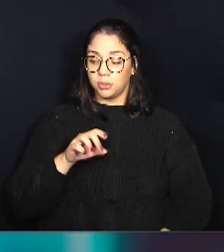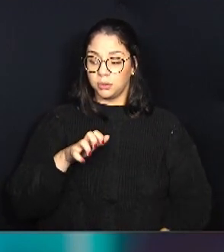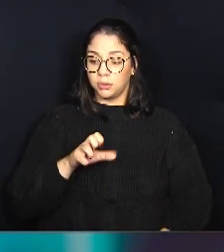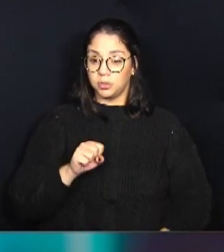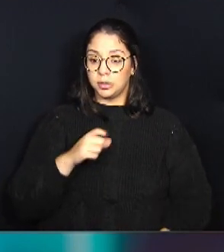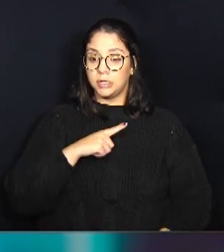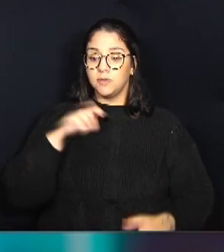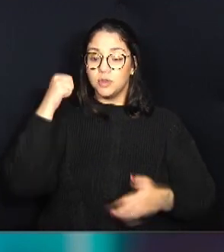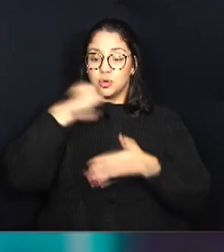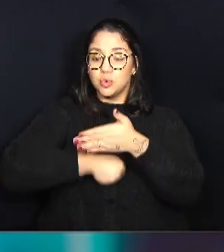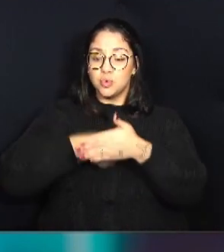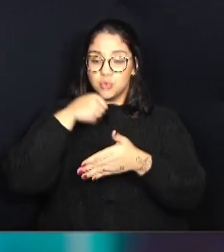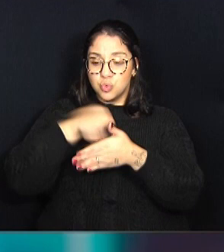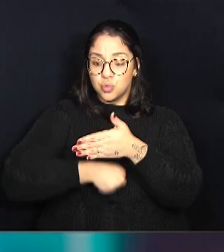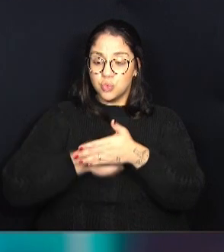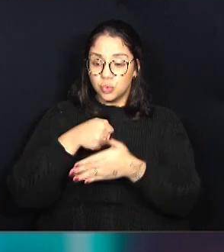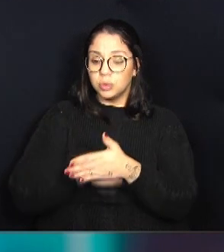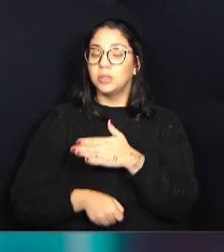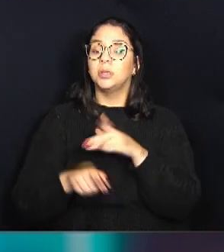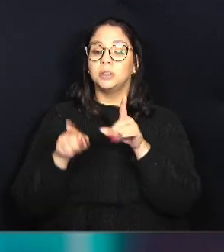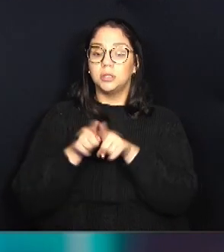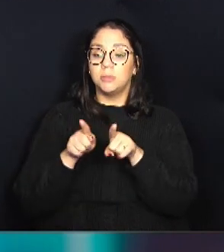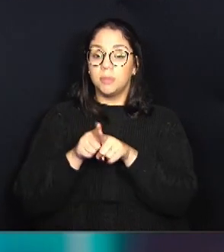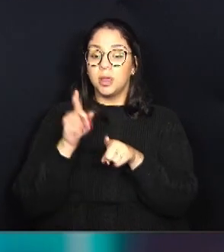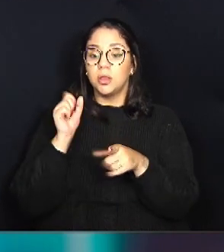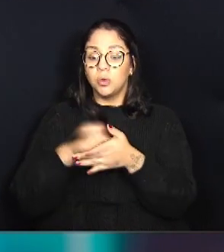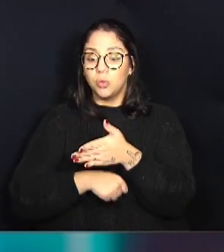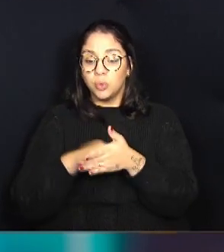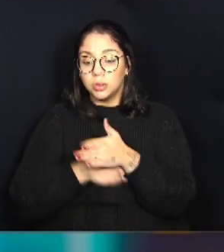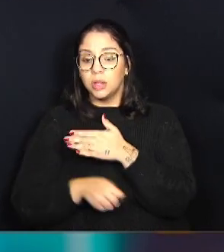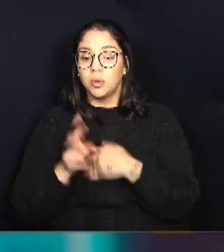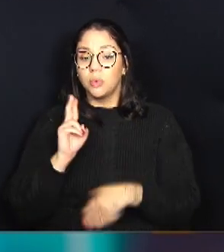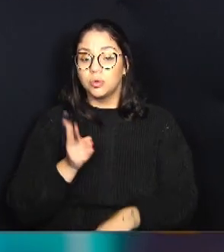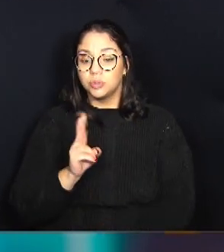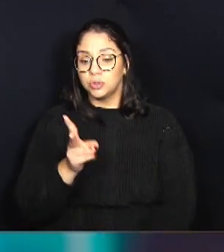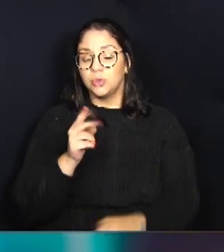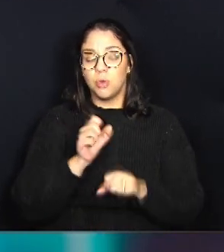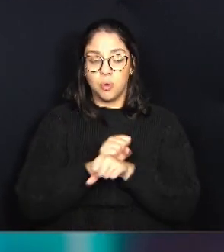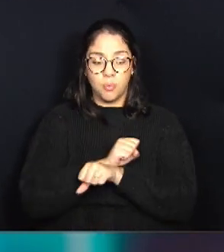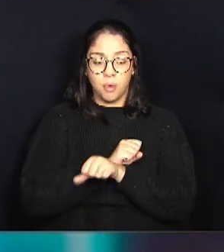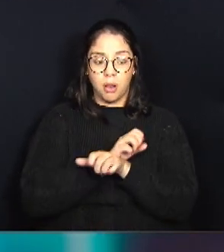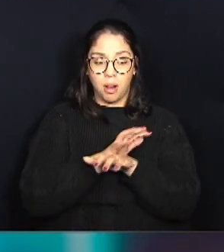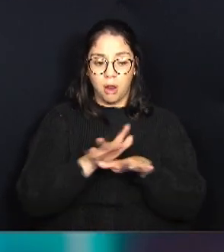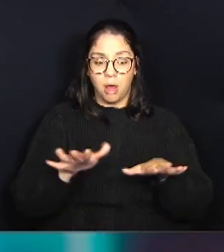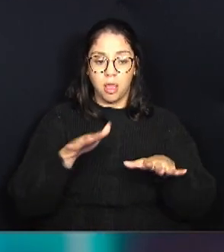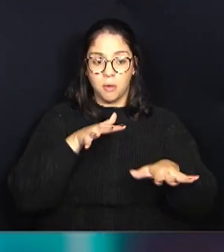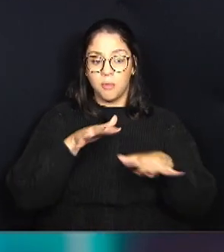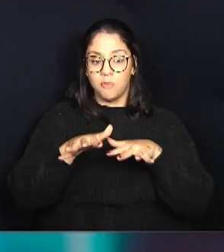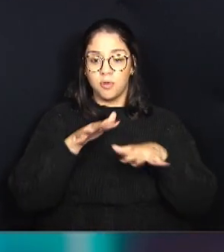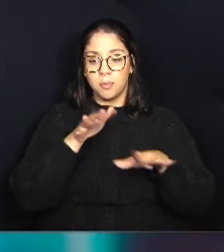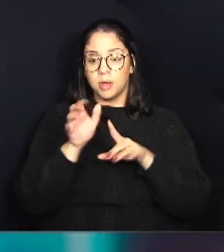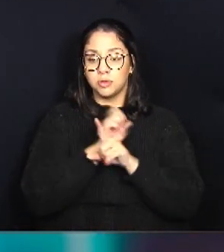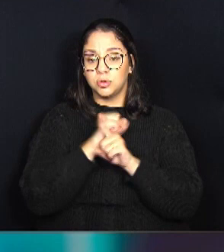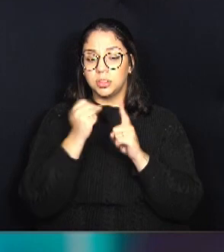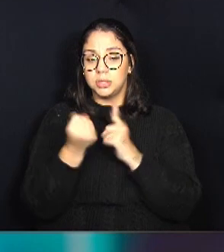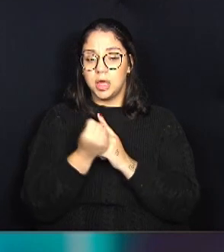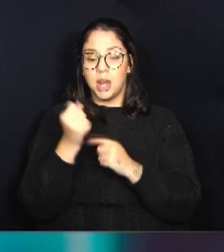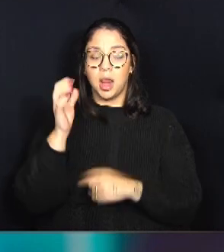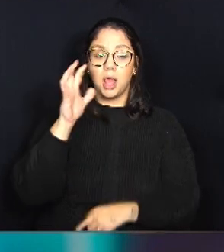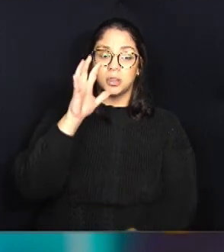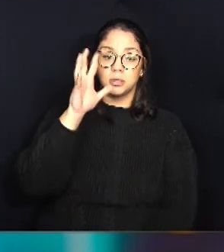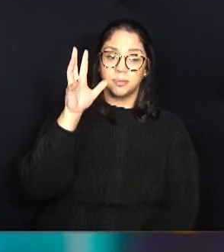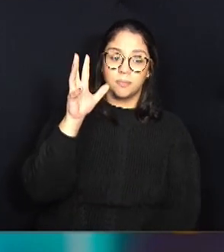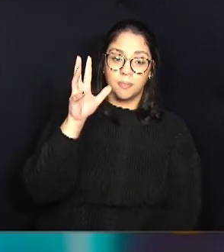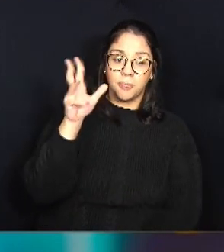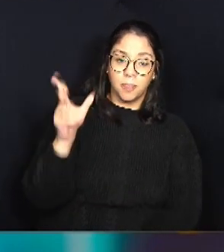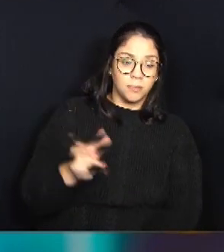que fez e cuja luta continua reverberando sobre os movimentos sociais na Amazônia, no Brasil e no